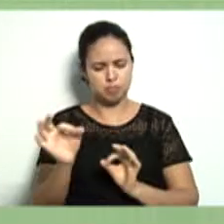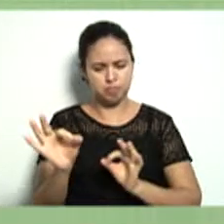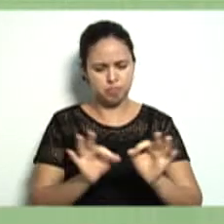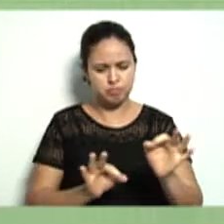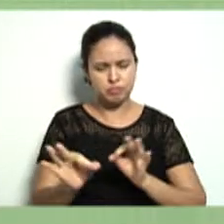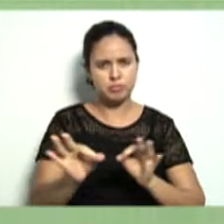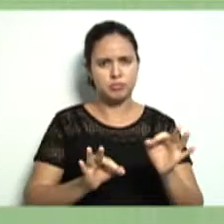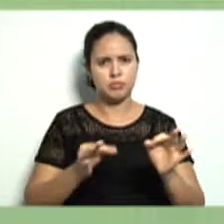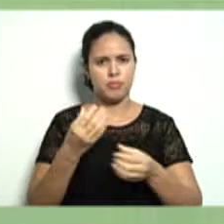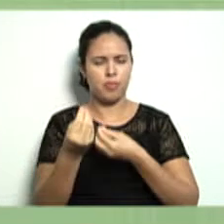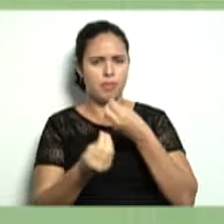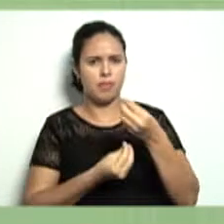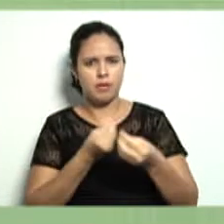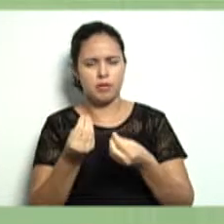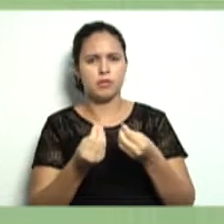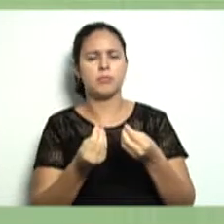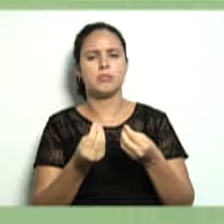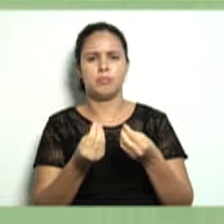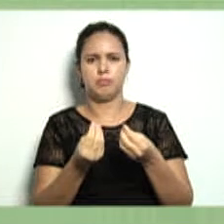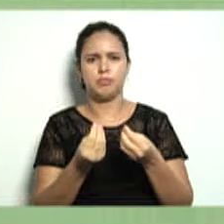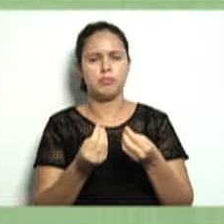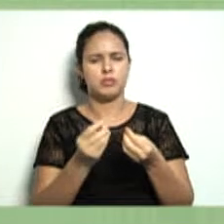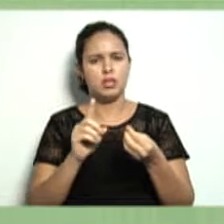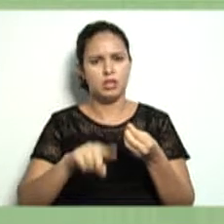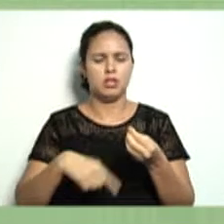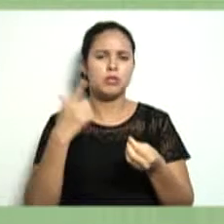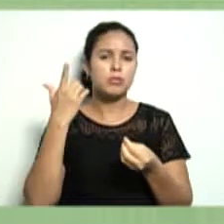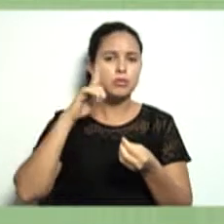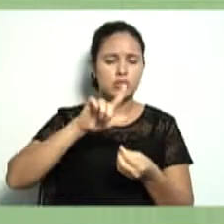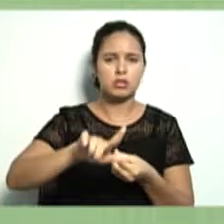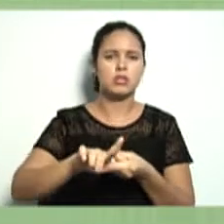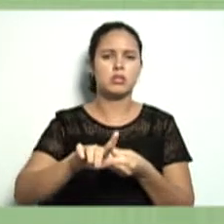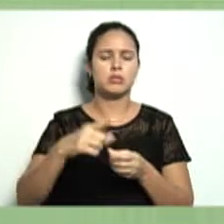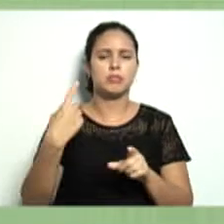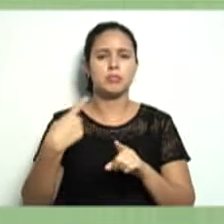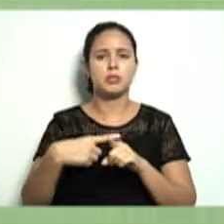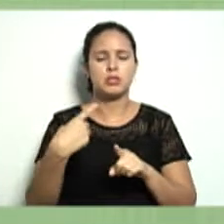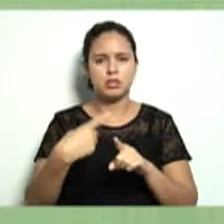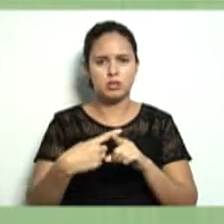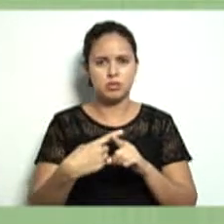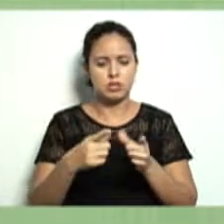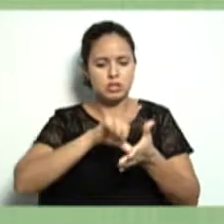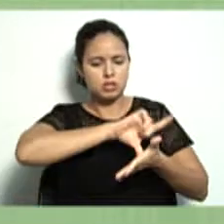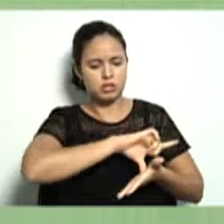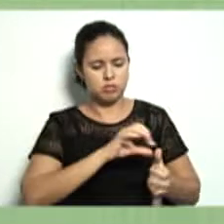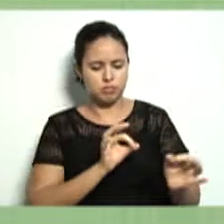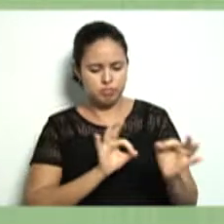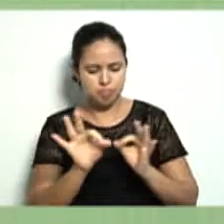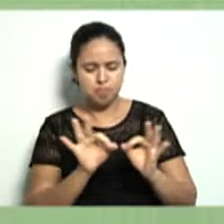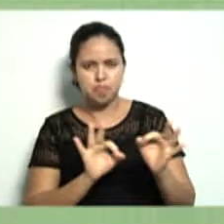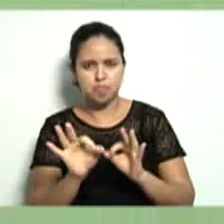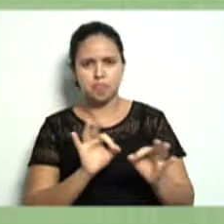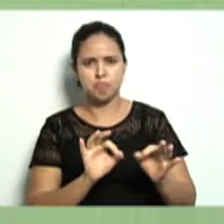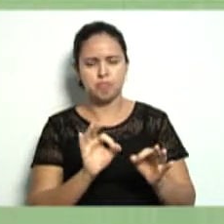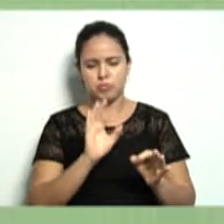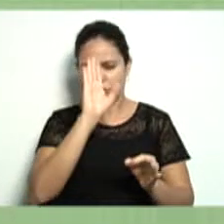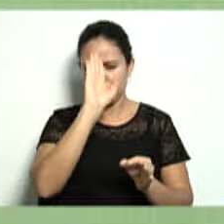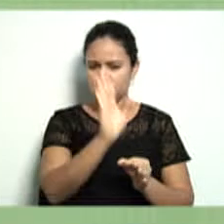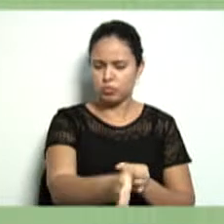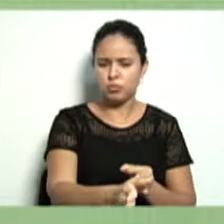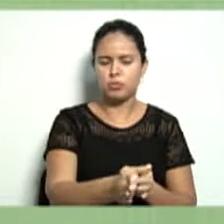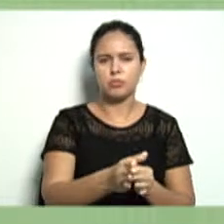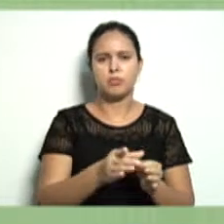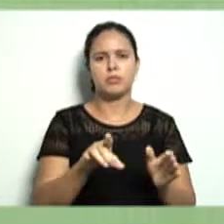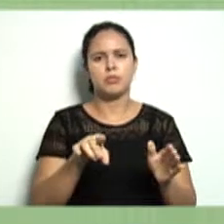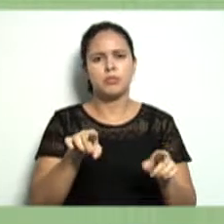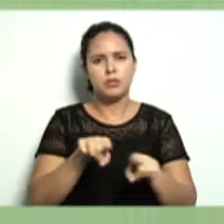essa forma ela acaba sendo mais acertada, até porque você, tendo o planejamento, a direção, a organização e